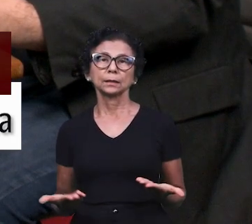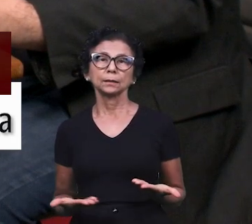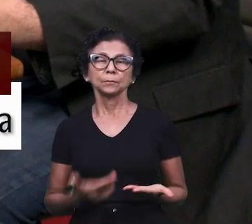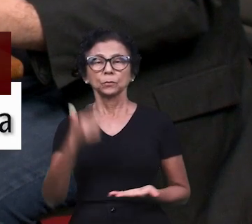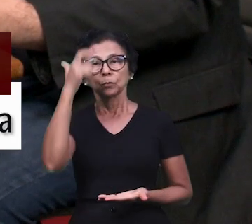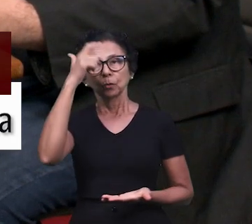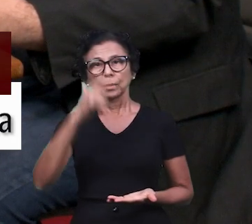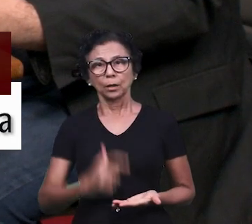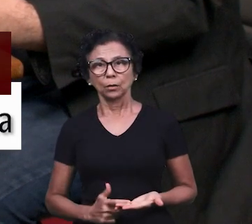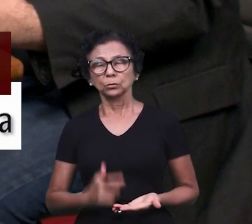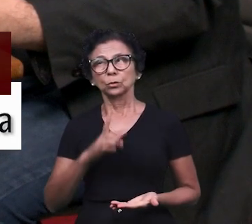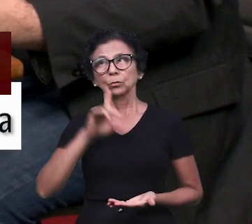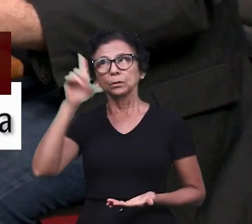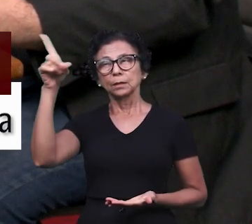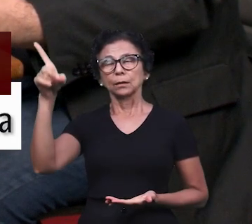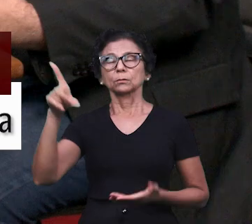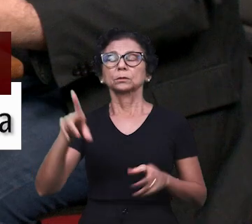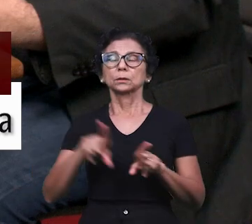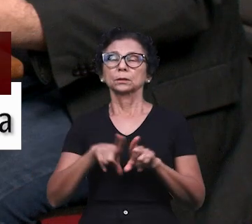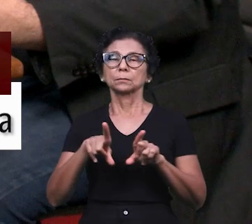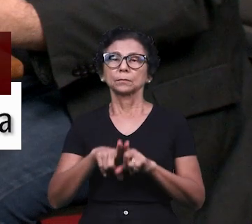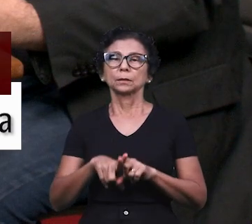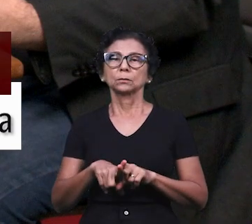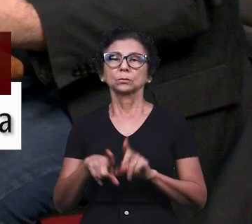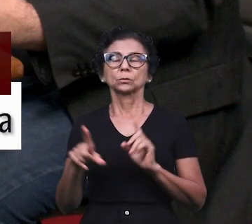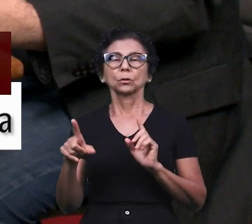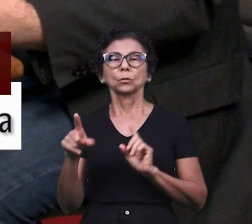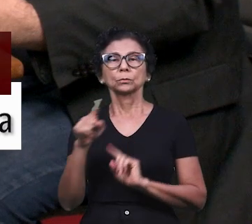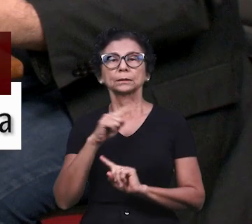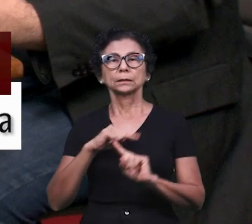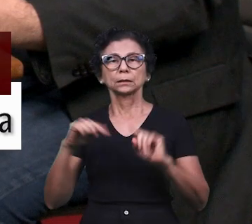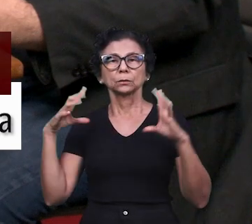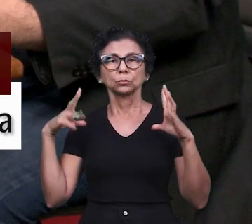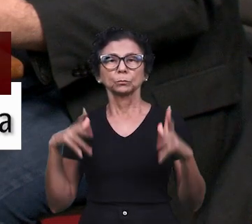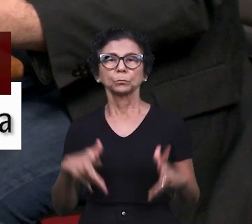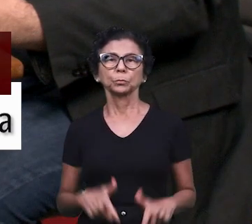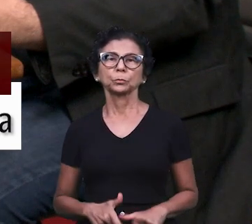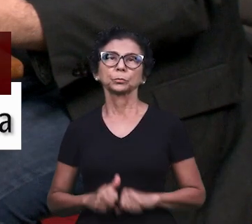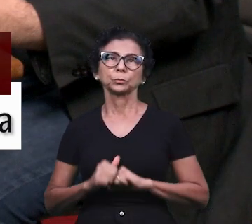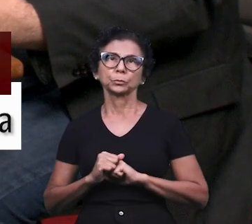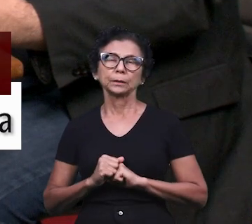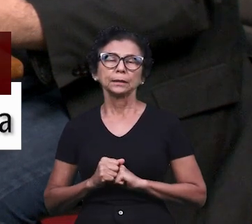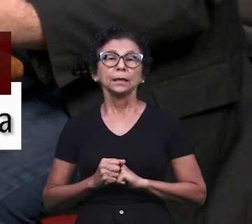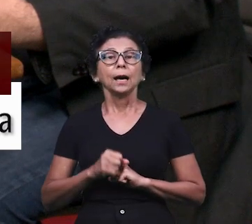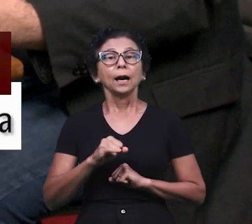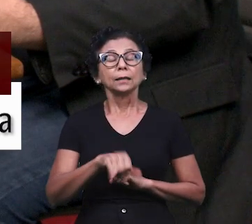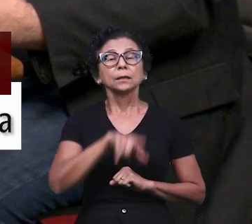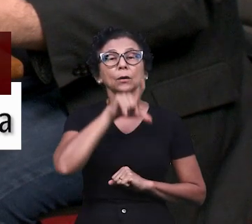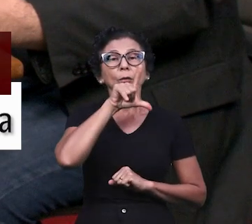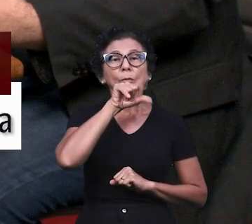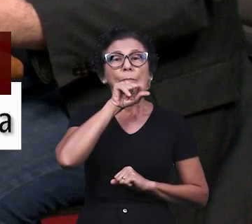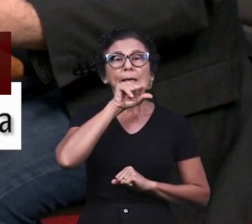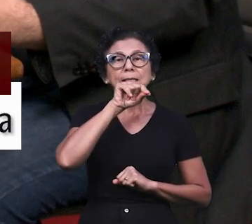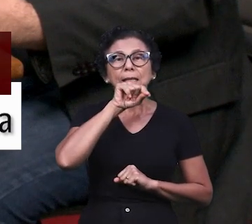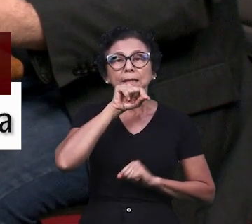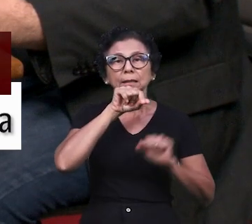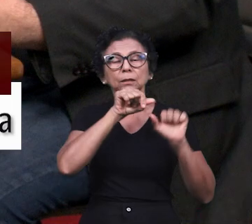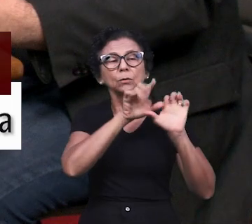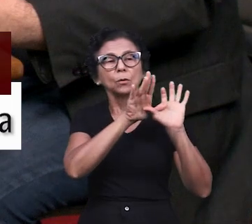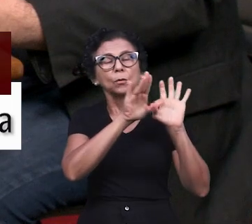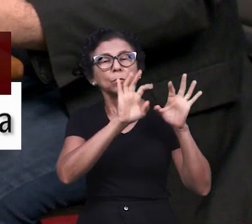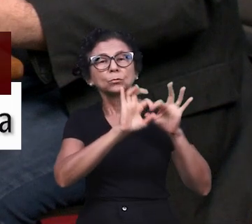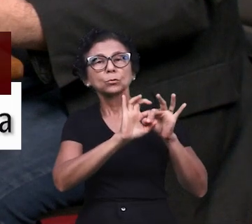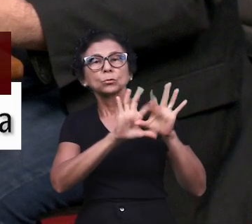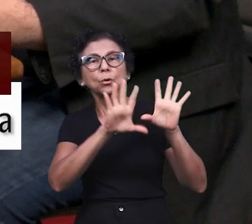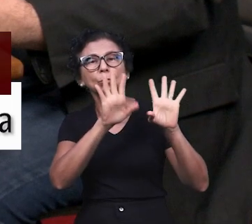ave que era solta, ela levava uma marca de que houve um sacrifício de sangue para que